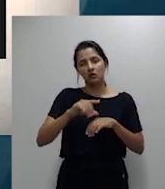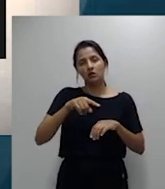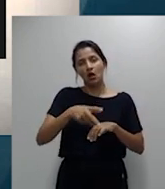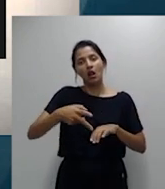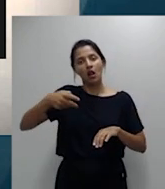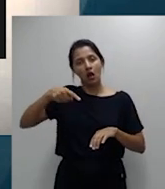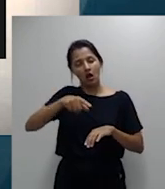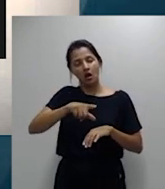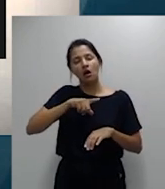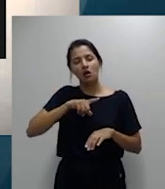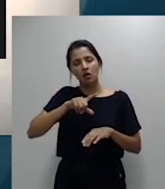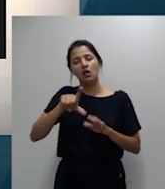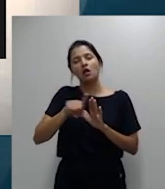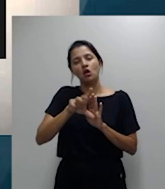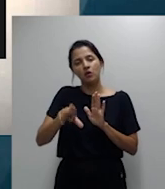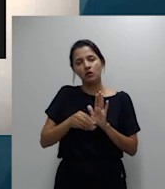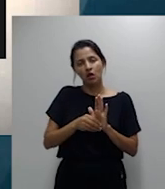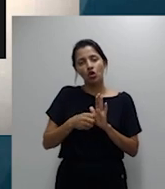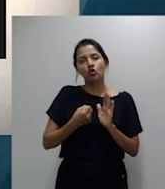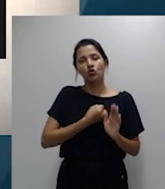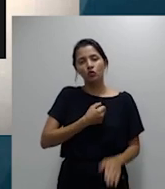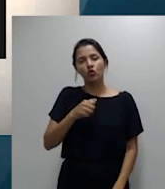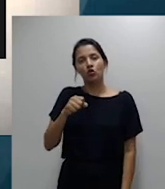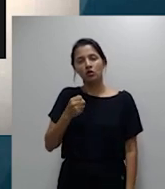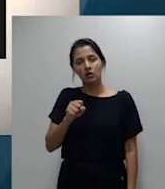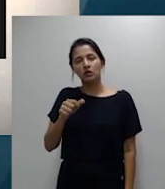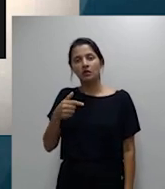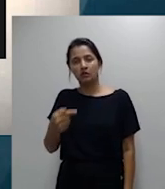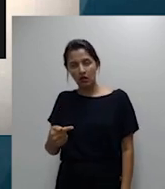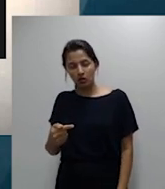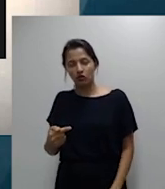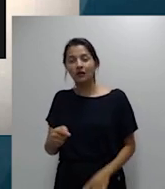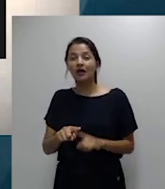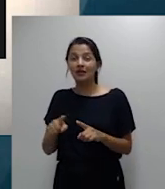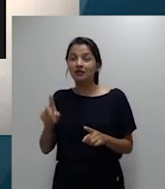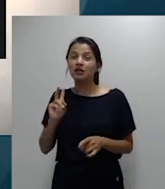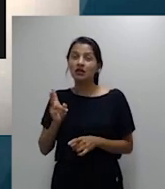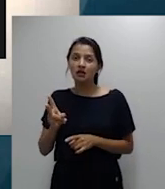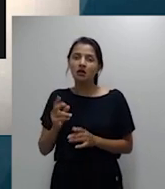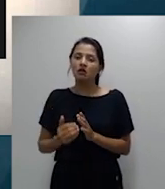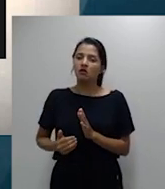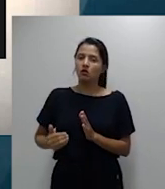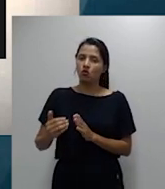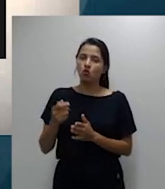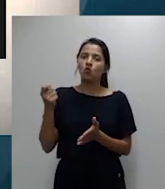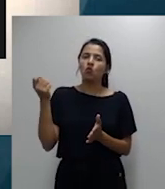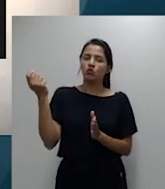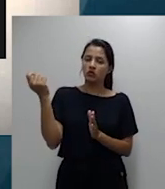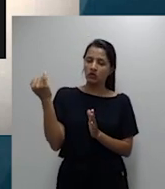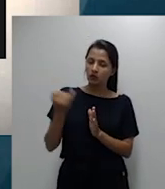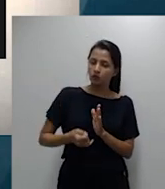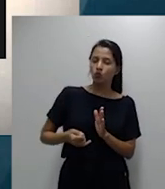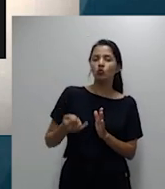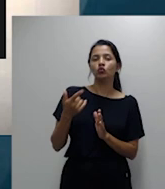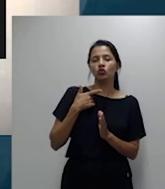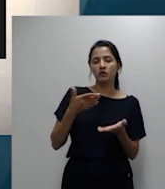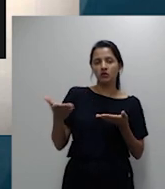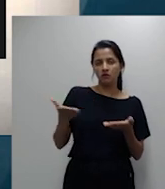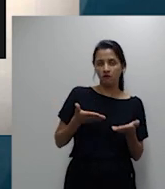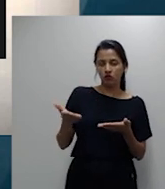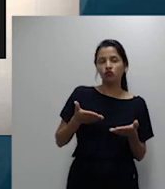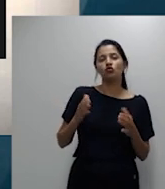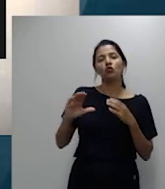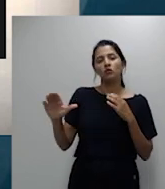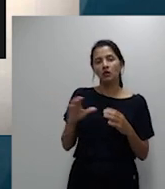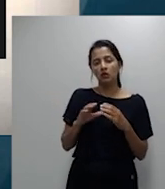da lei complementar 87 info o tributo tome serviço de comunicação prestado